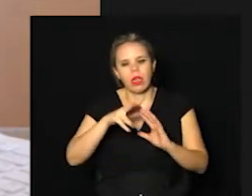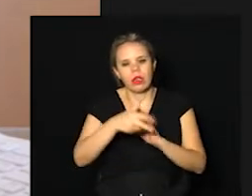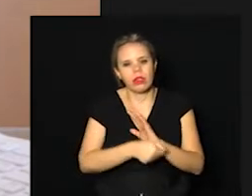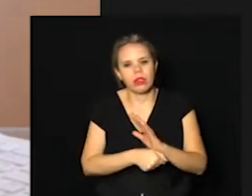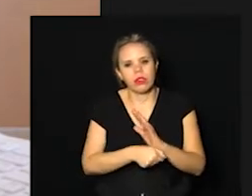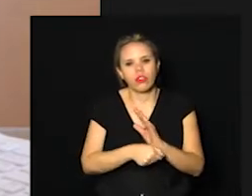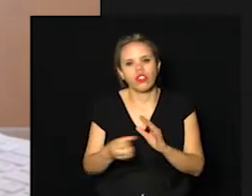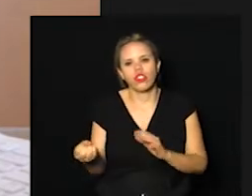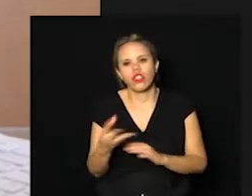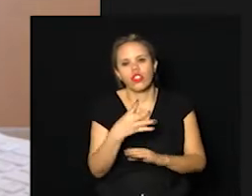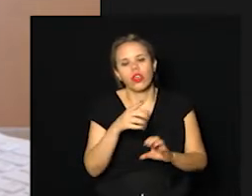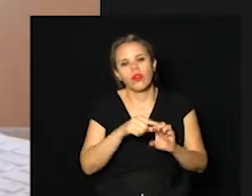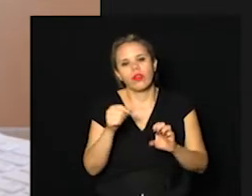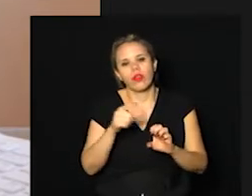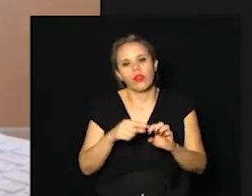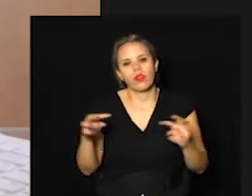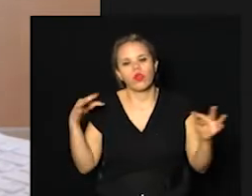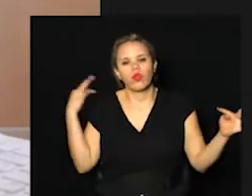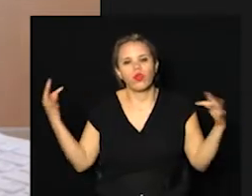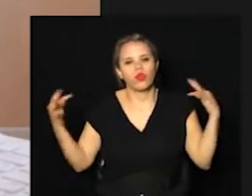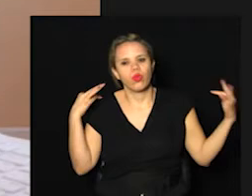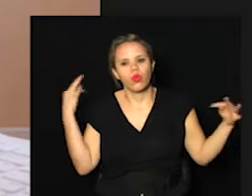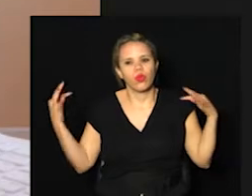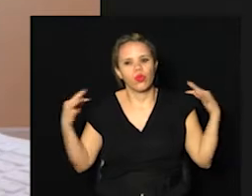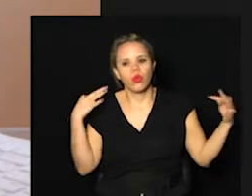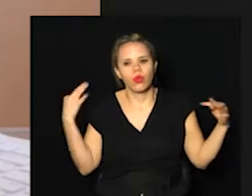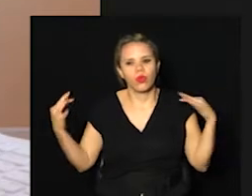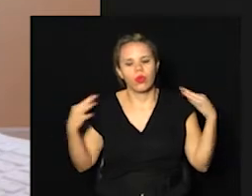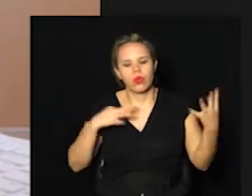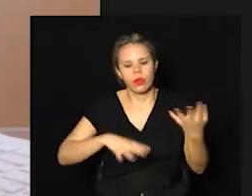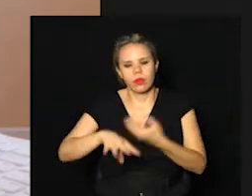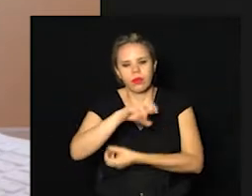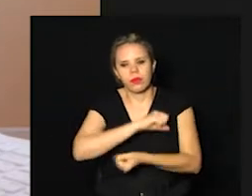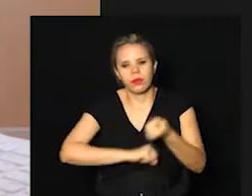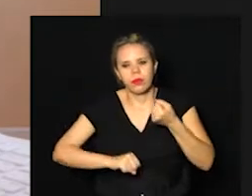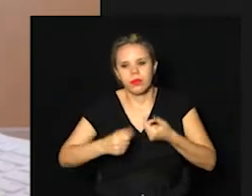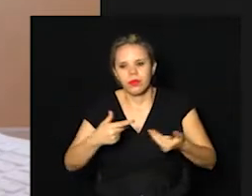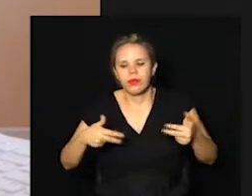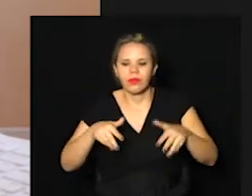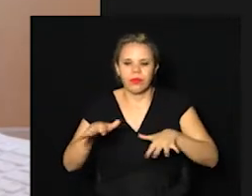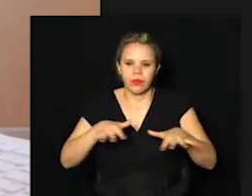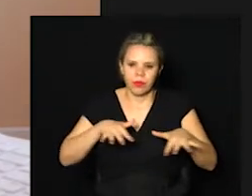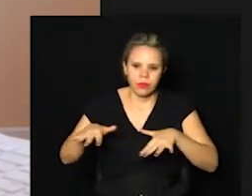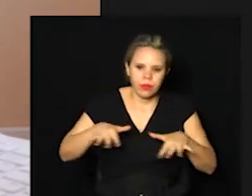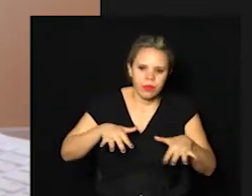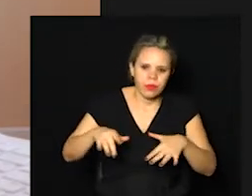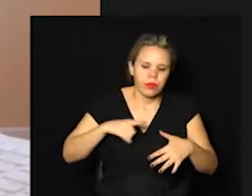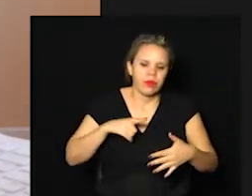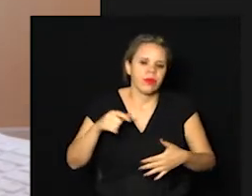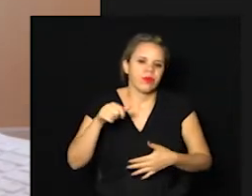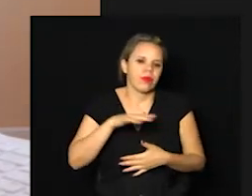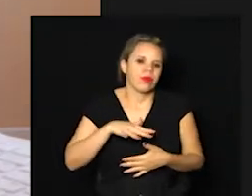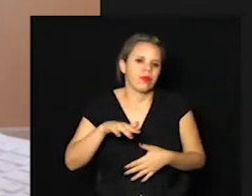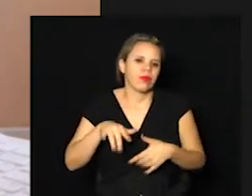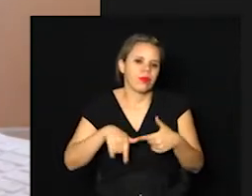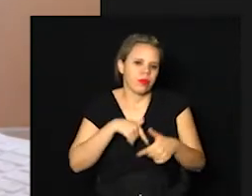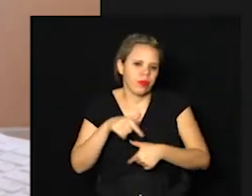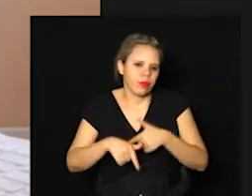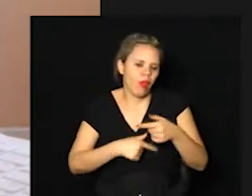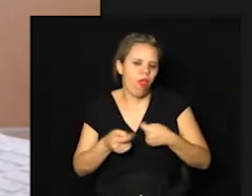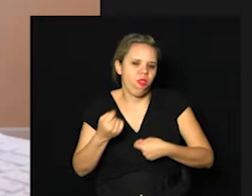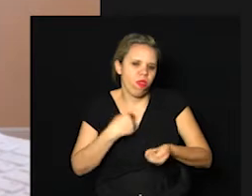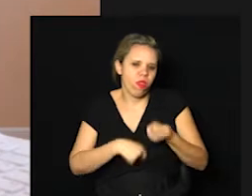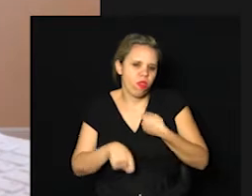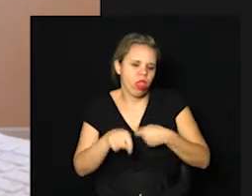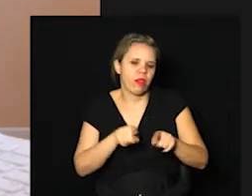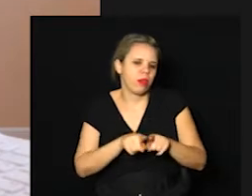empreendimentos, turismo sustentável e outras coisas que possam movimentar essa área sem, ao mesmo